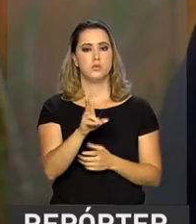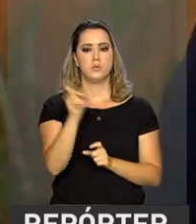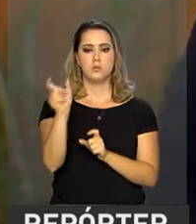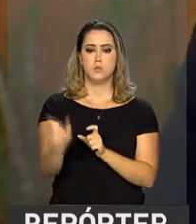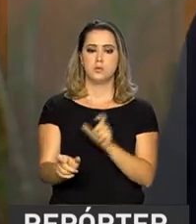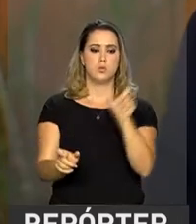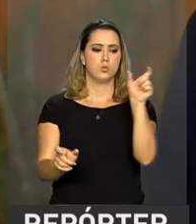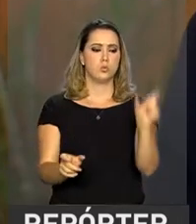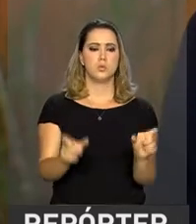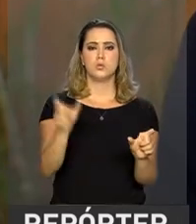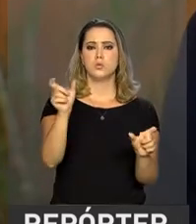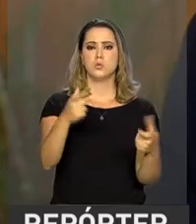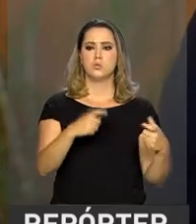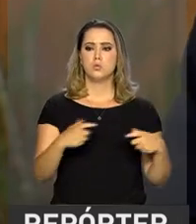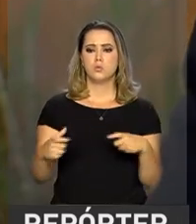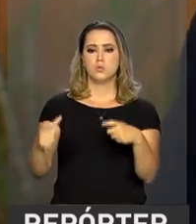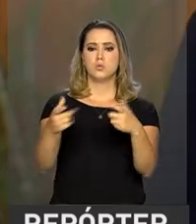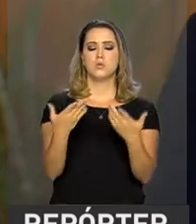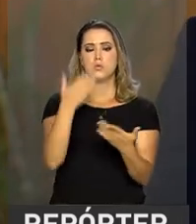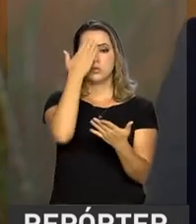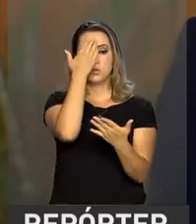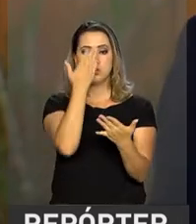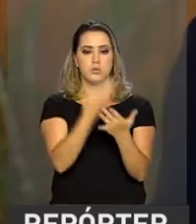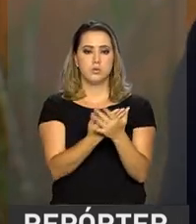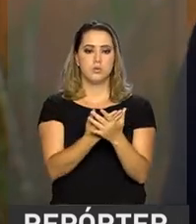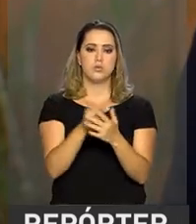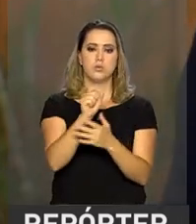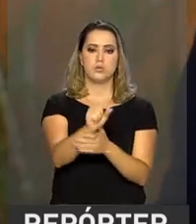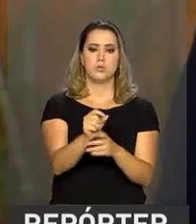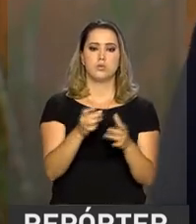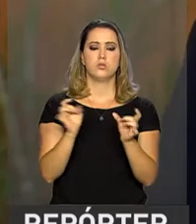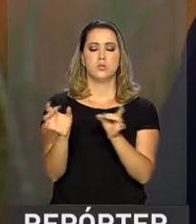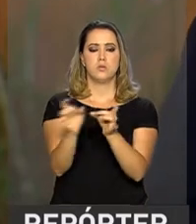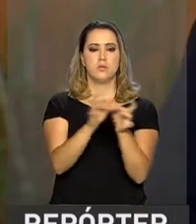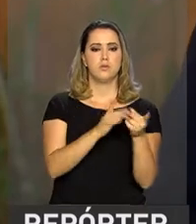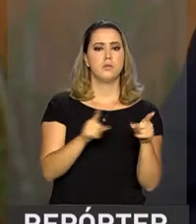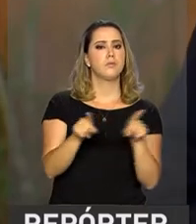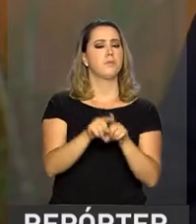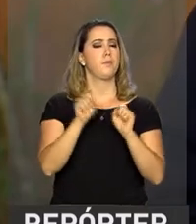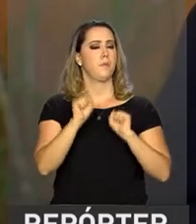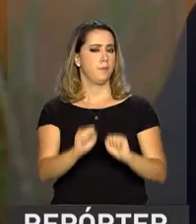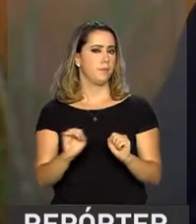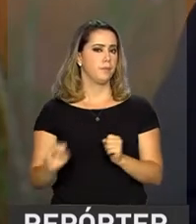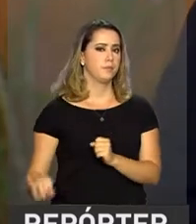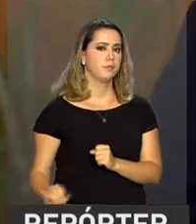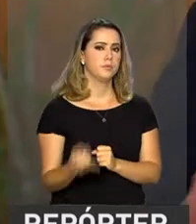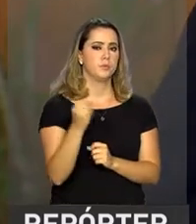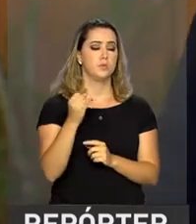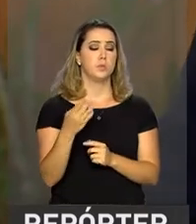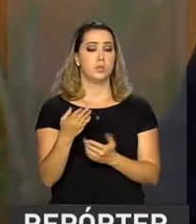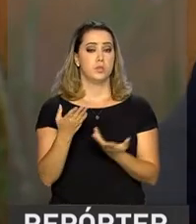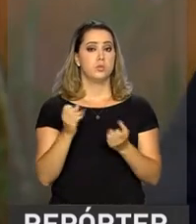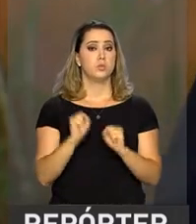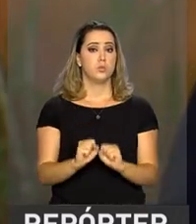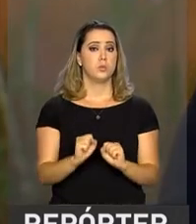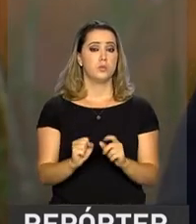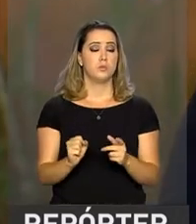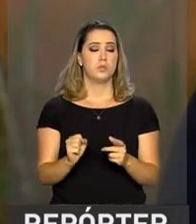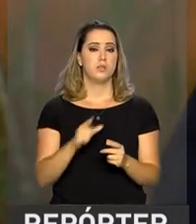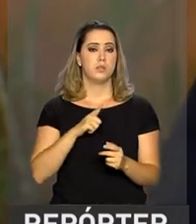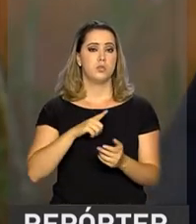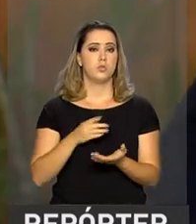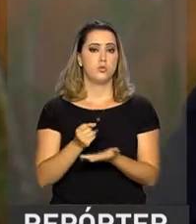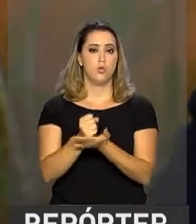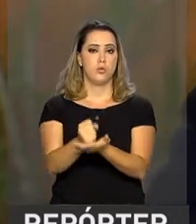aquele mesmo ambiente de confiança no negócio aquela mesma possibilidade de emprego aquela diversidade na prestação de